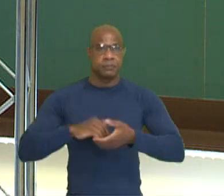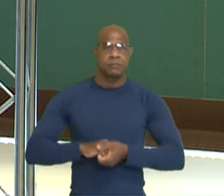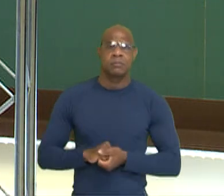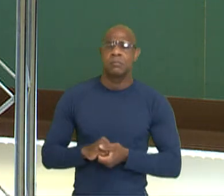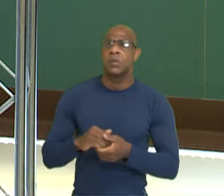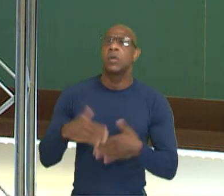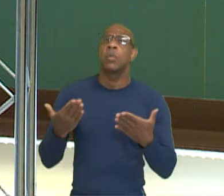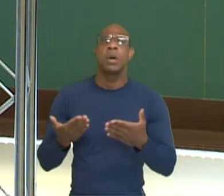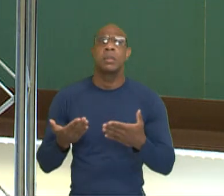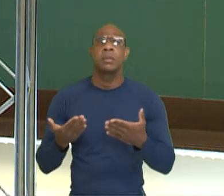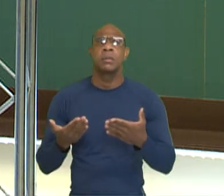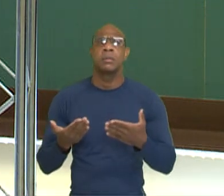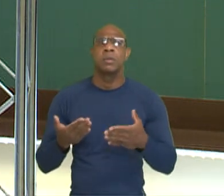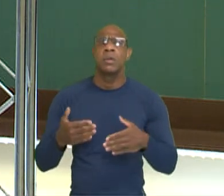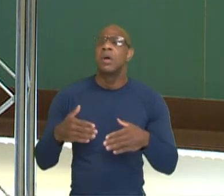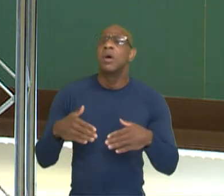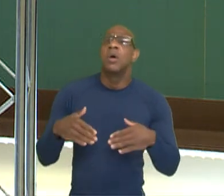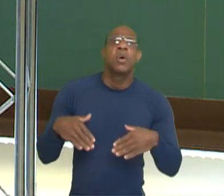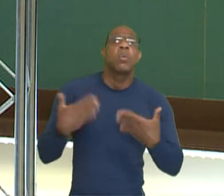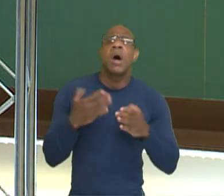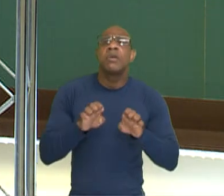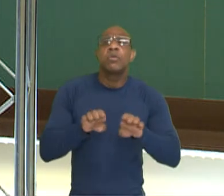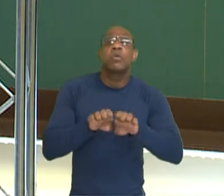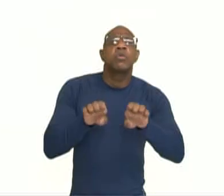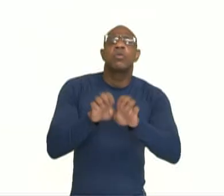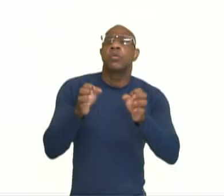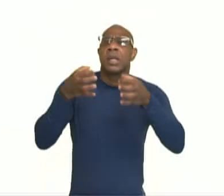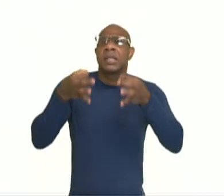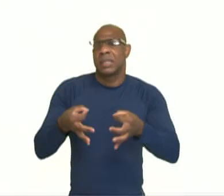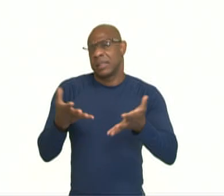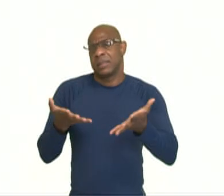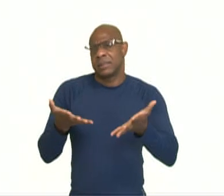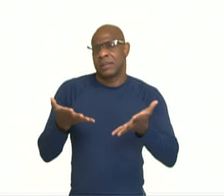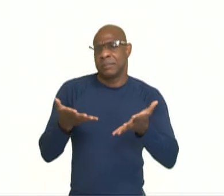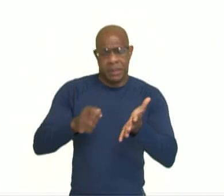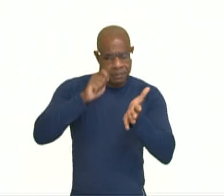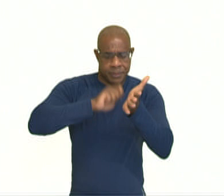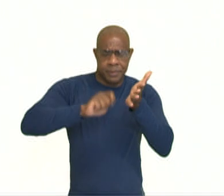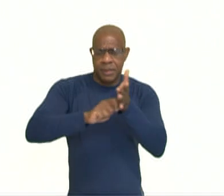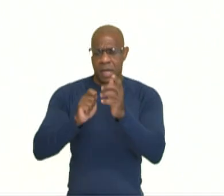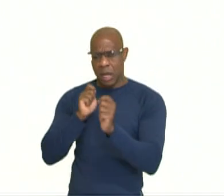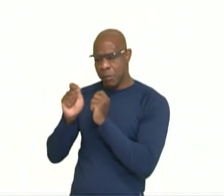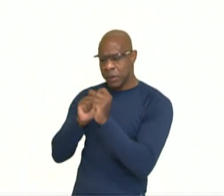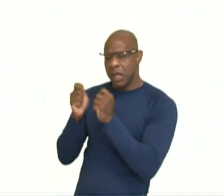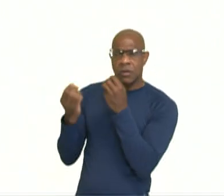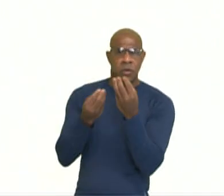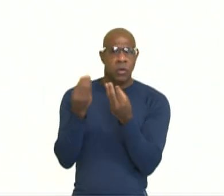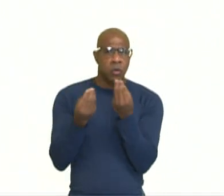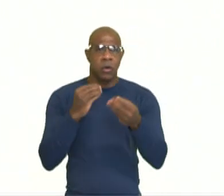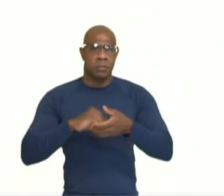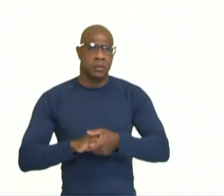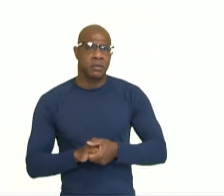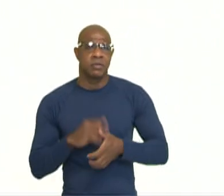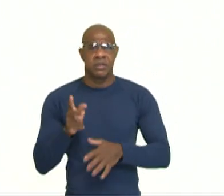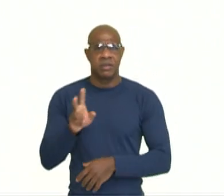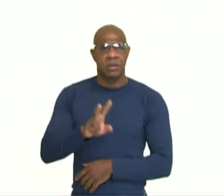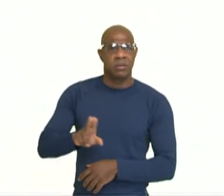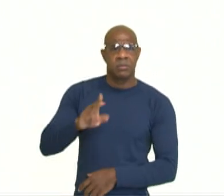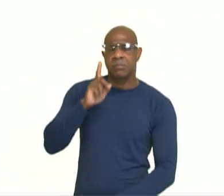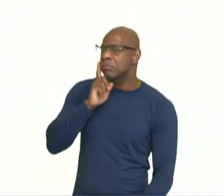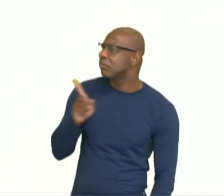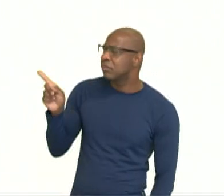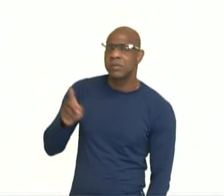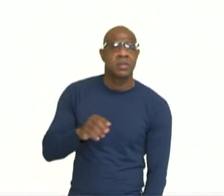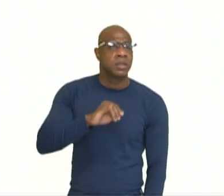Quais são os elementos necessários para escrever uma reportagem? Você já usou o Jamboard com certeza. Vamos anotar